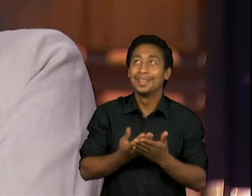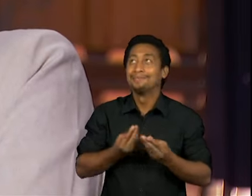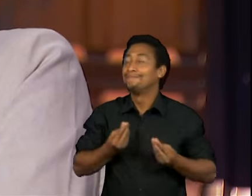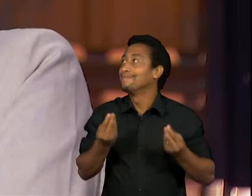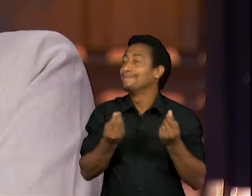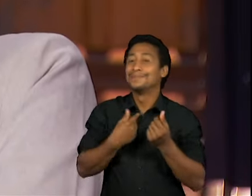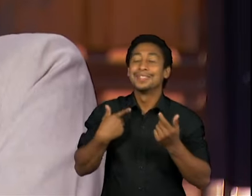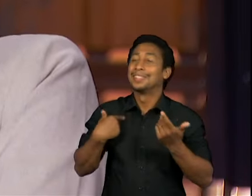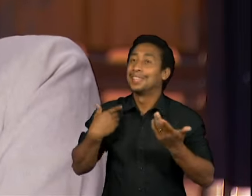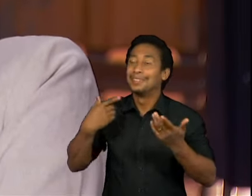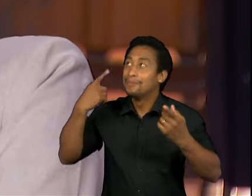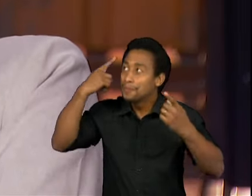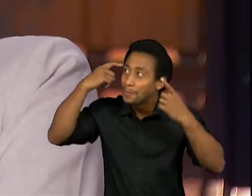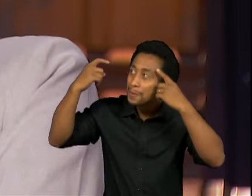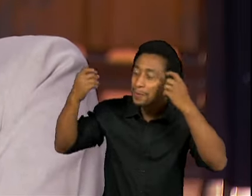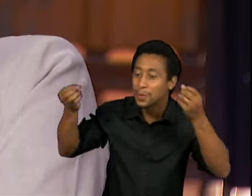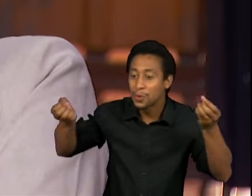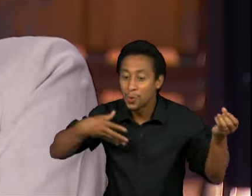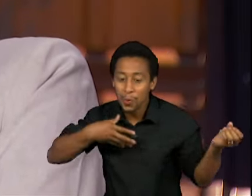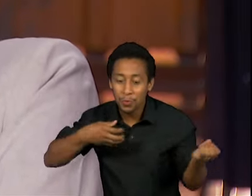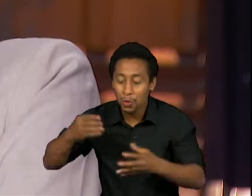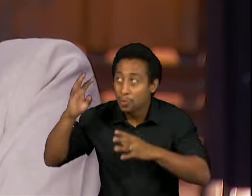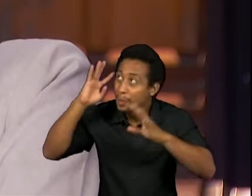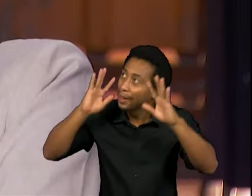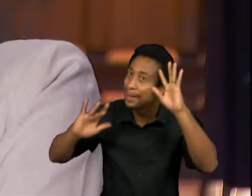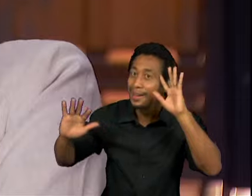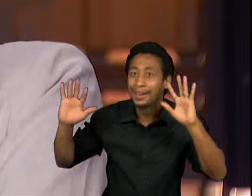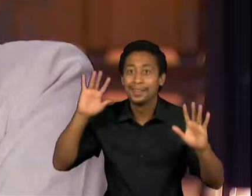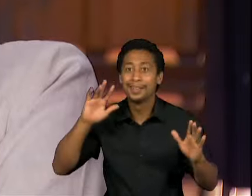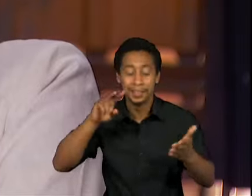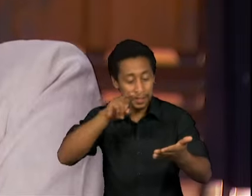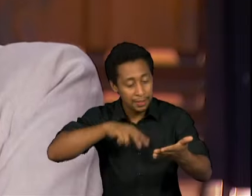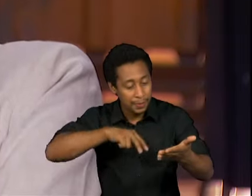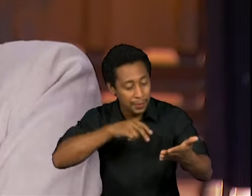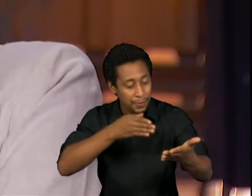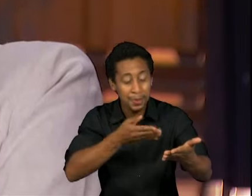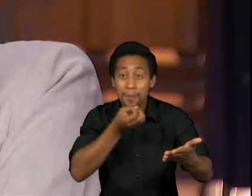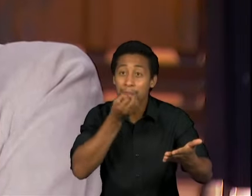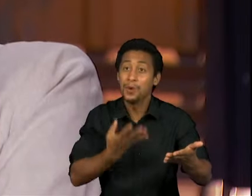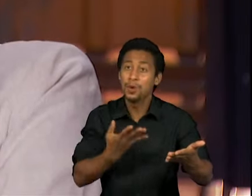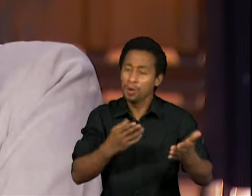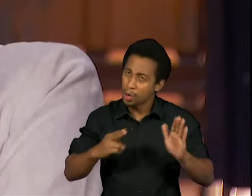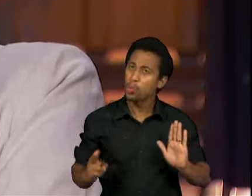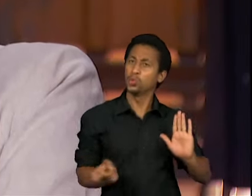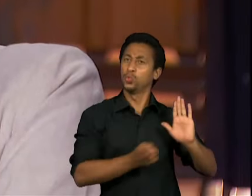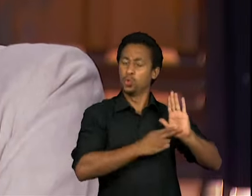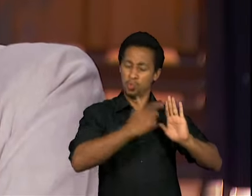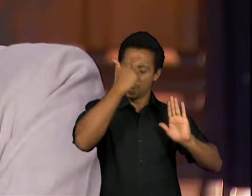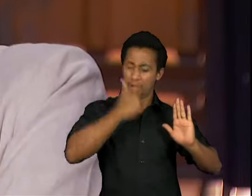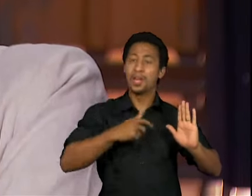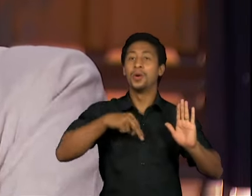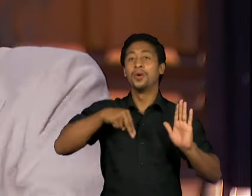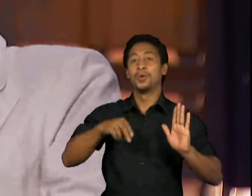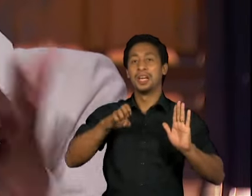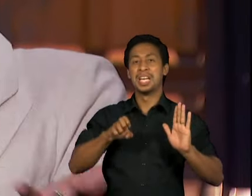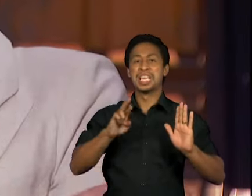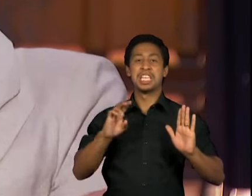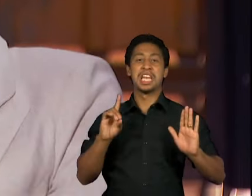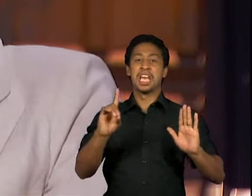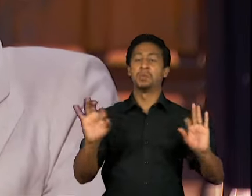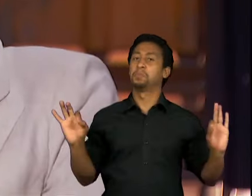descobrir novos mundos acho que a leitura lá atrás de coisas tão gostosa eu sou maneres e assumida mesmo sem problema nenhum